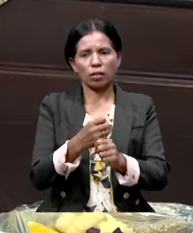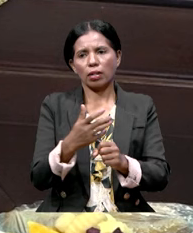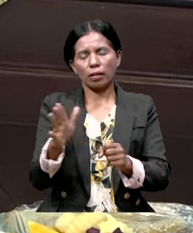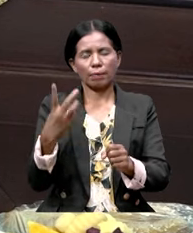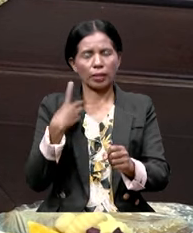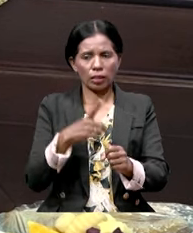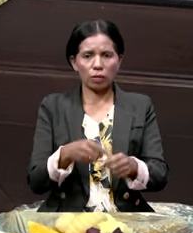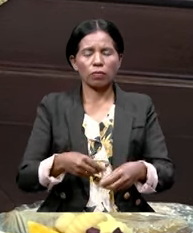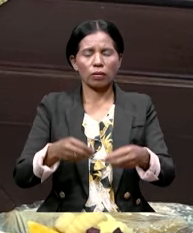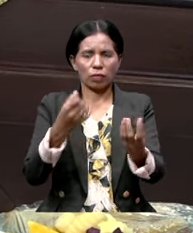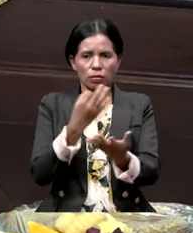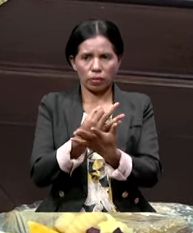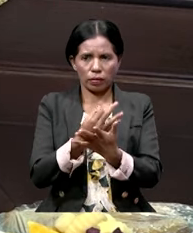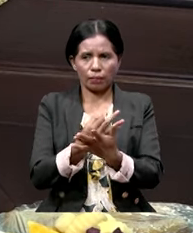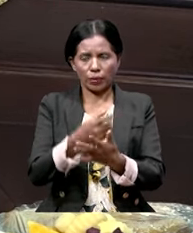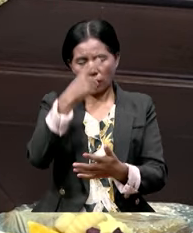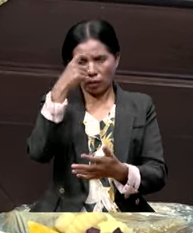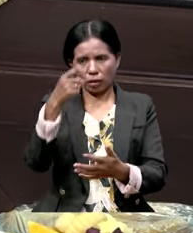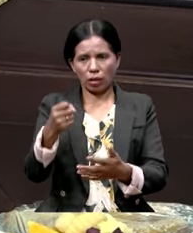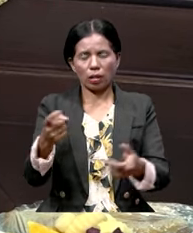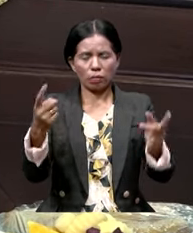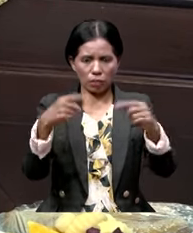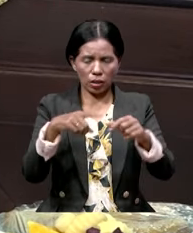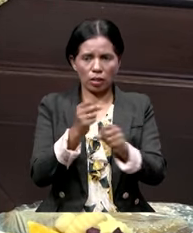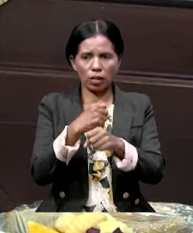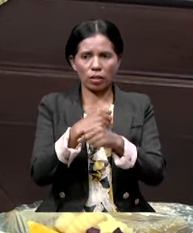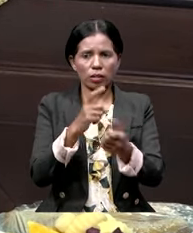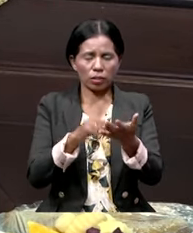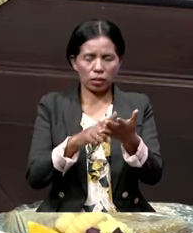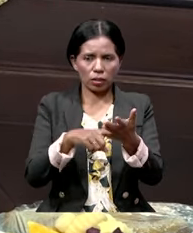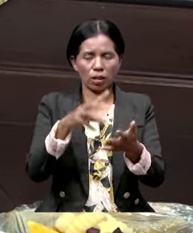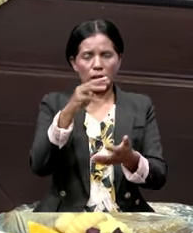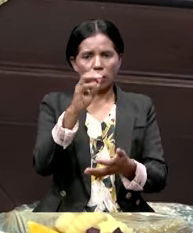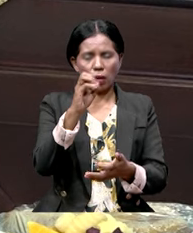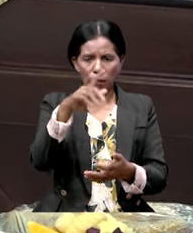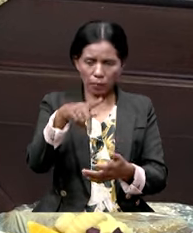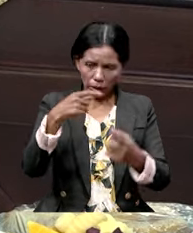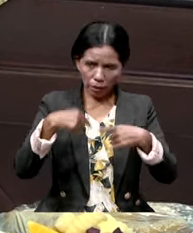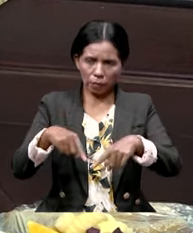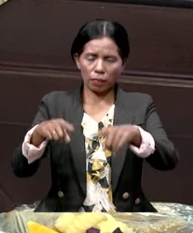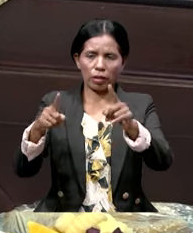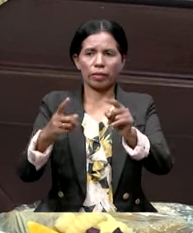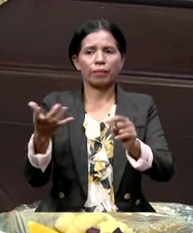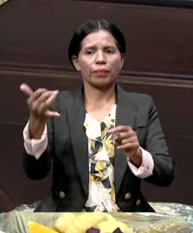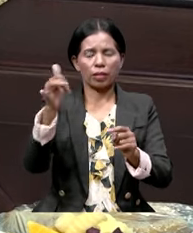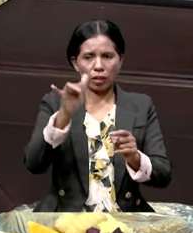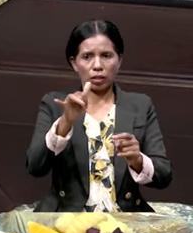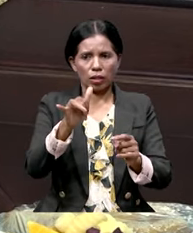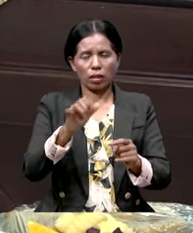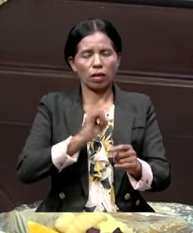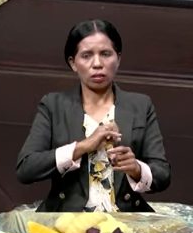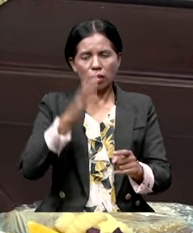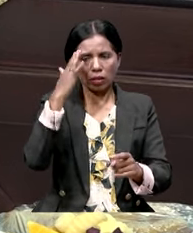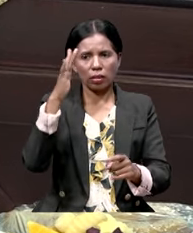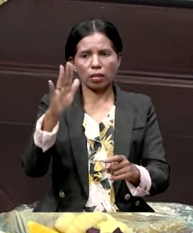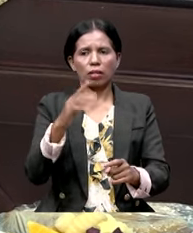kelestian etapa ne mai halu diskusi obras publik ba halu ser balu hala